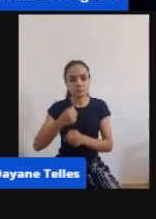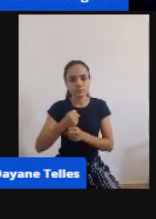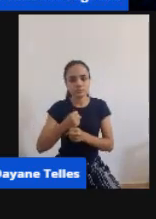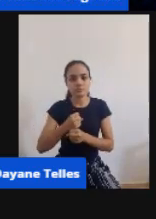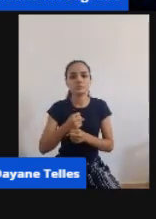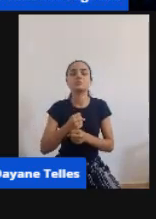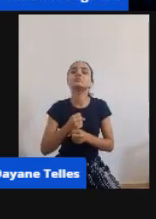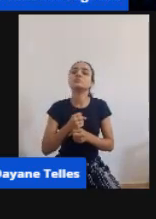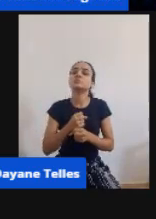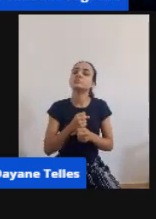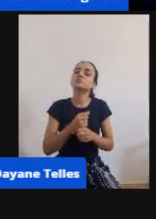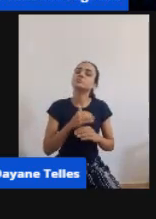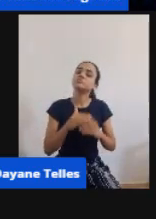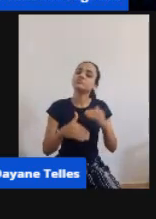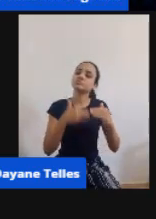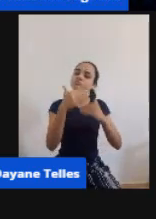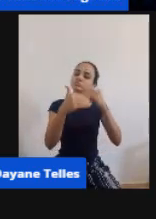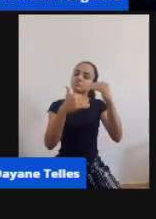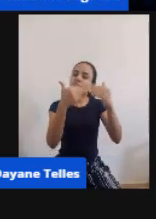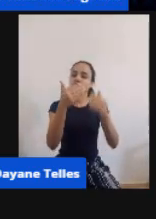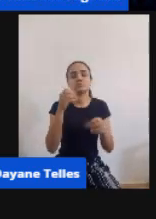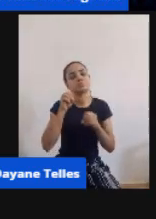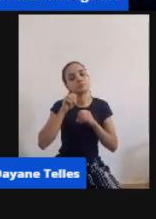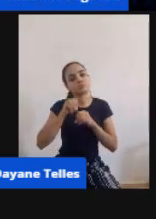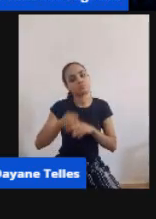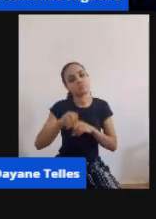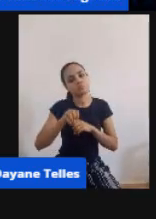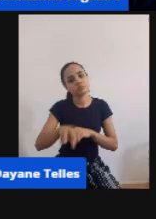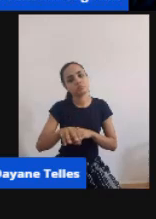ensino. Próximo slide, por favor.